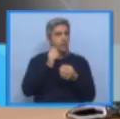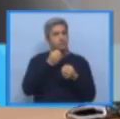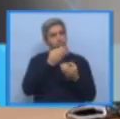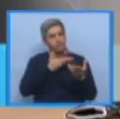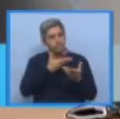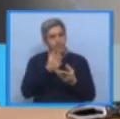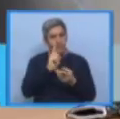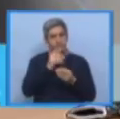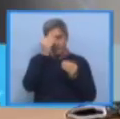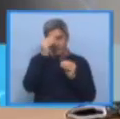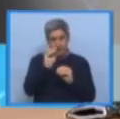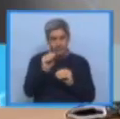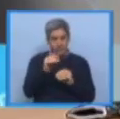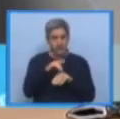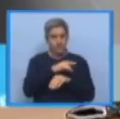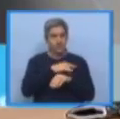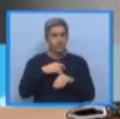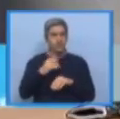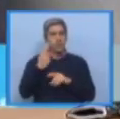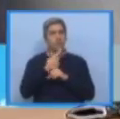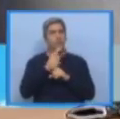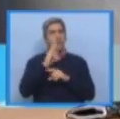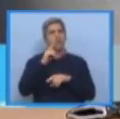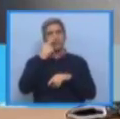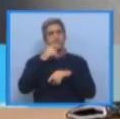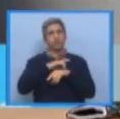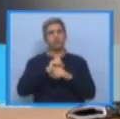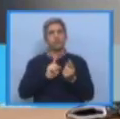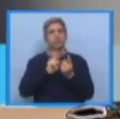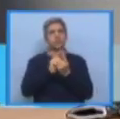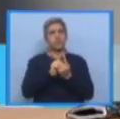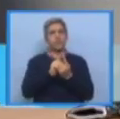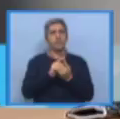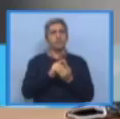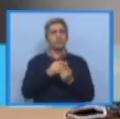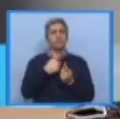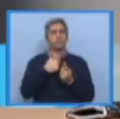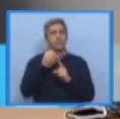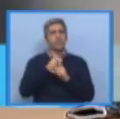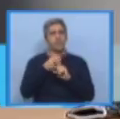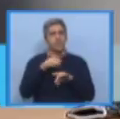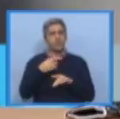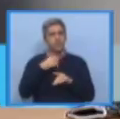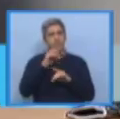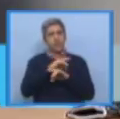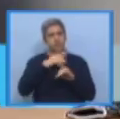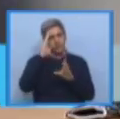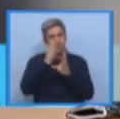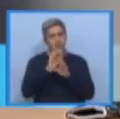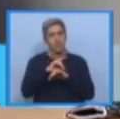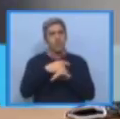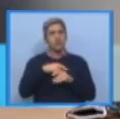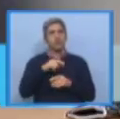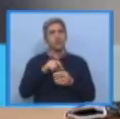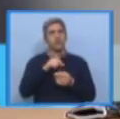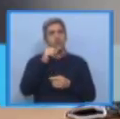na medicina. Hoje em dia, a primeira coisa que acontece quando um doente vai ao consultório, e eu luto muito contra isso, porque sou psiquiatra, é o médico que